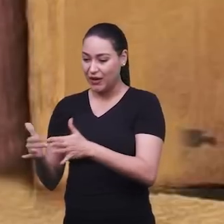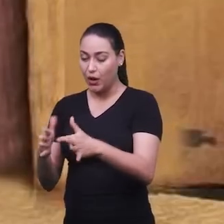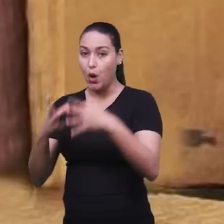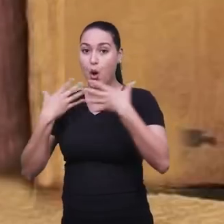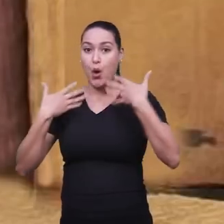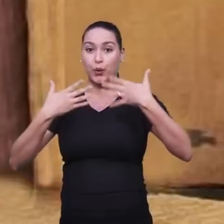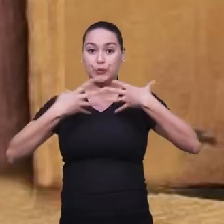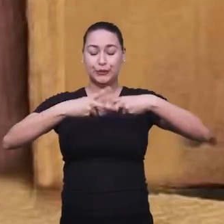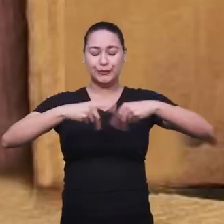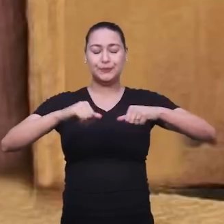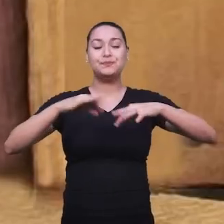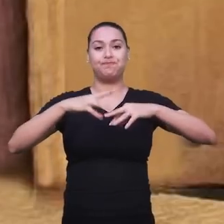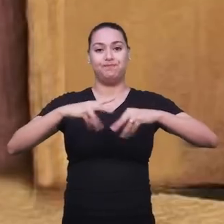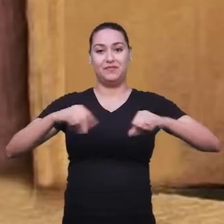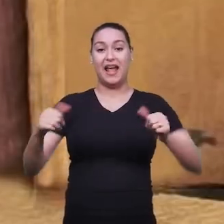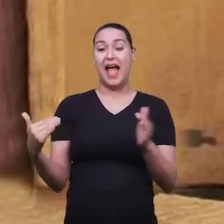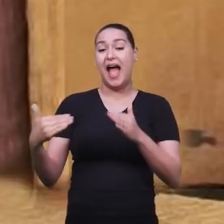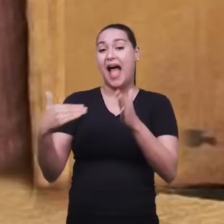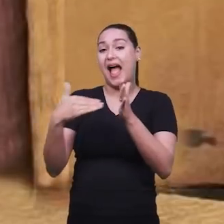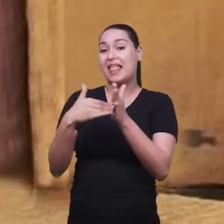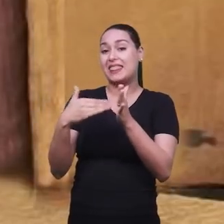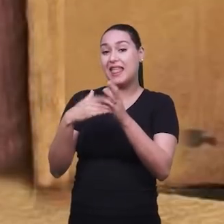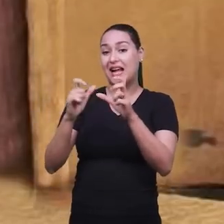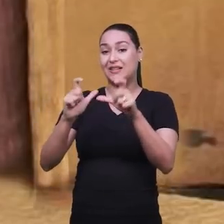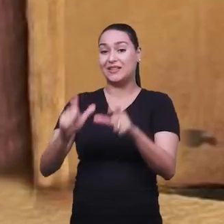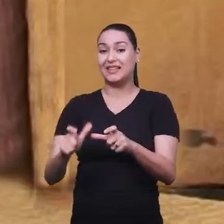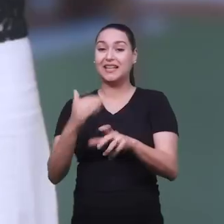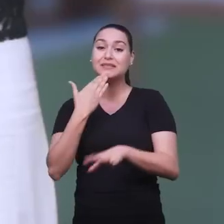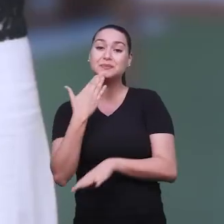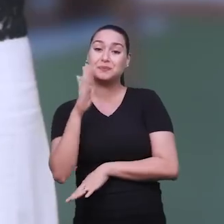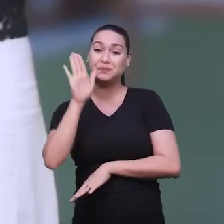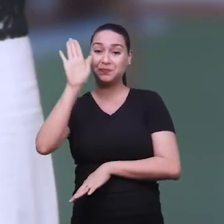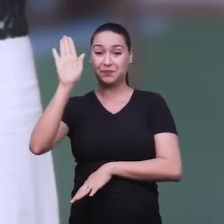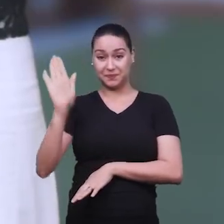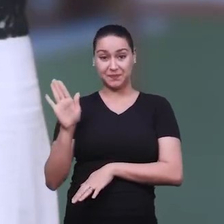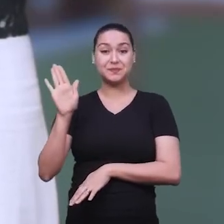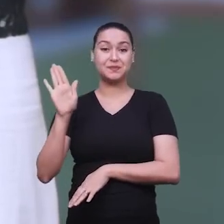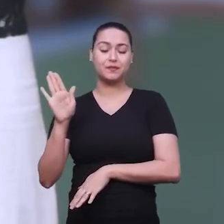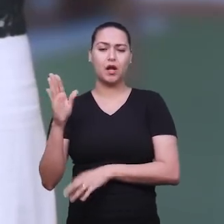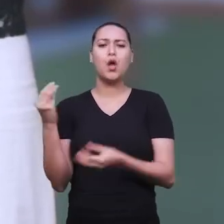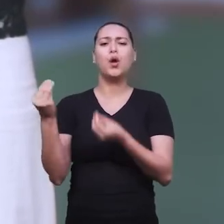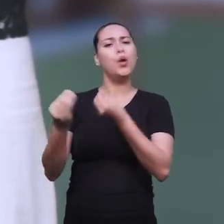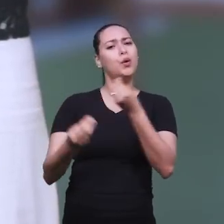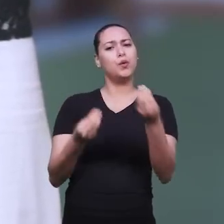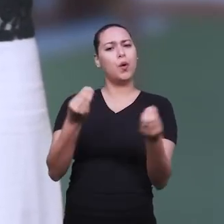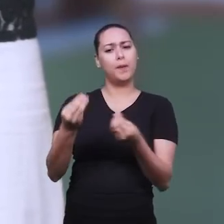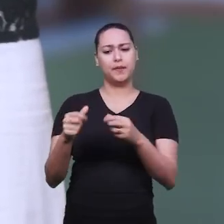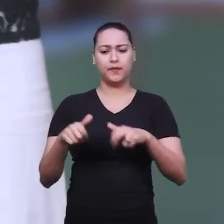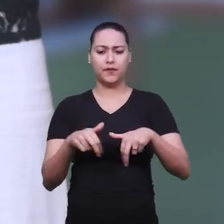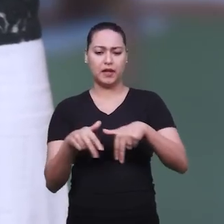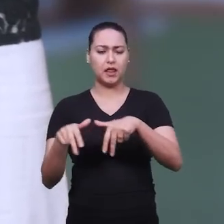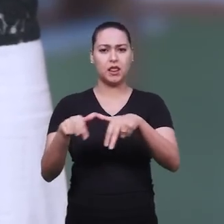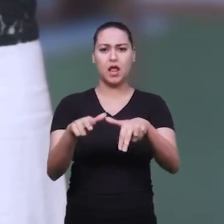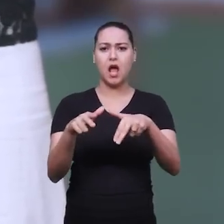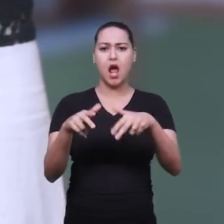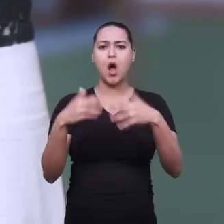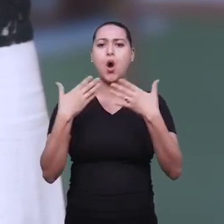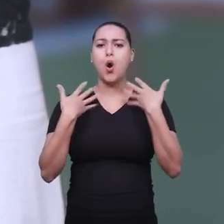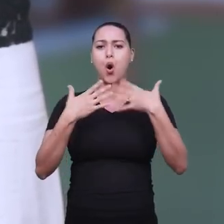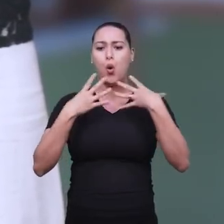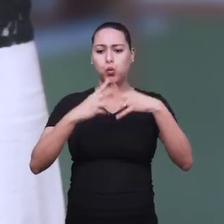do deserto, até chegarem na Terra Prometida. E como foi a caminhada no deserto?